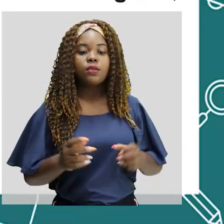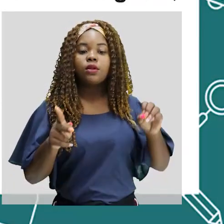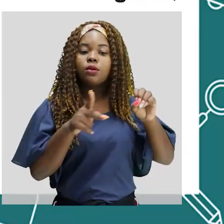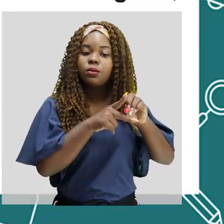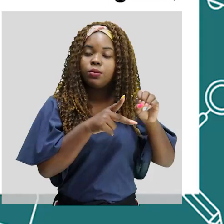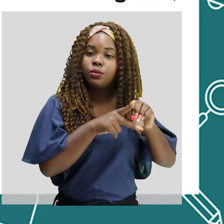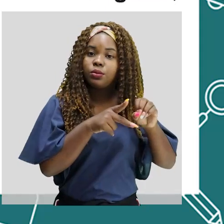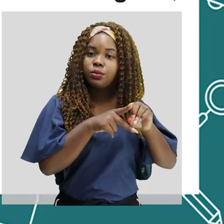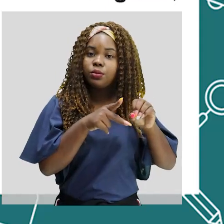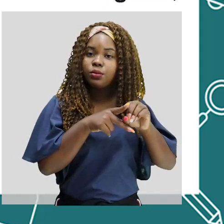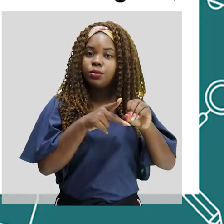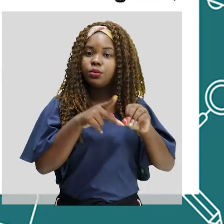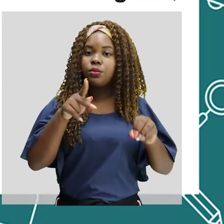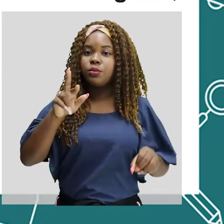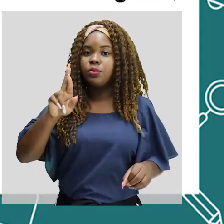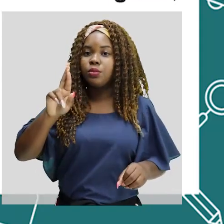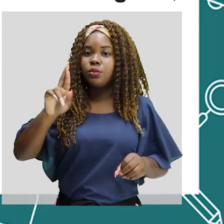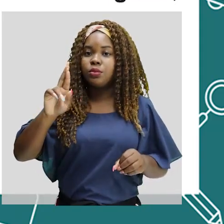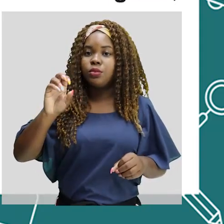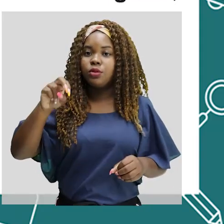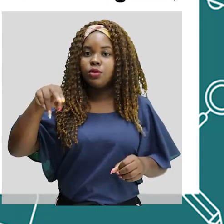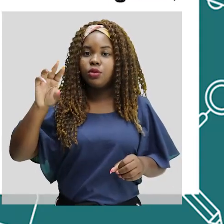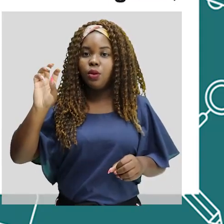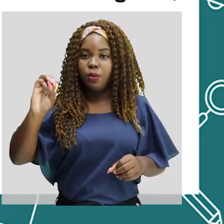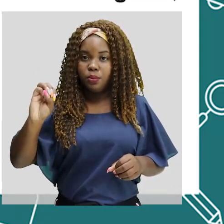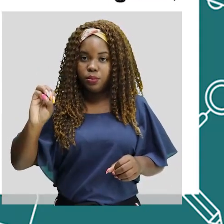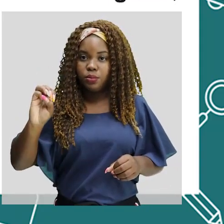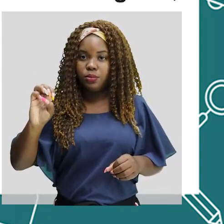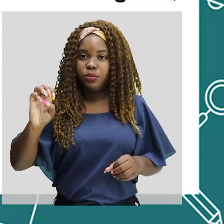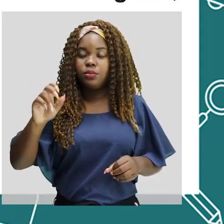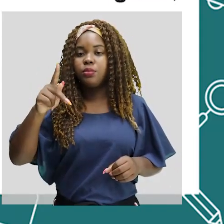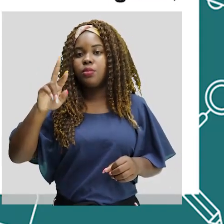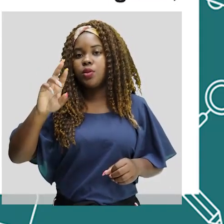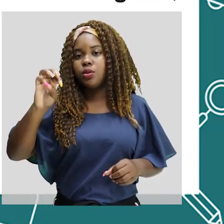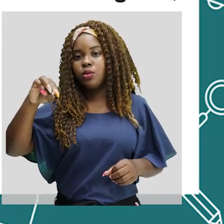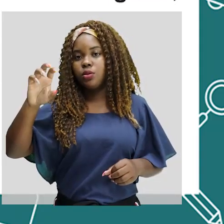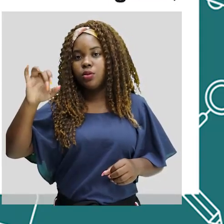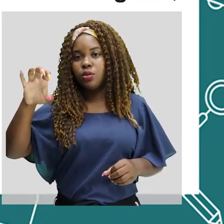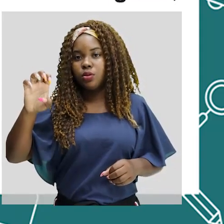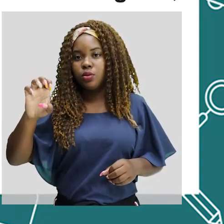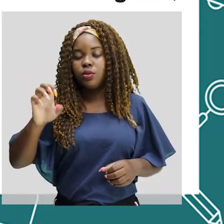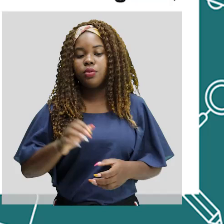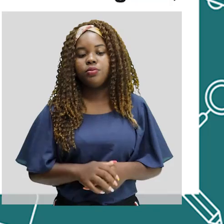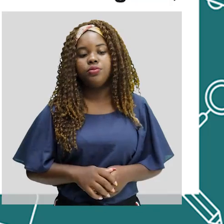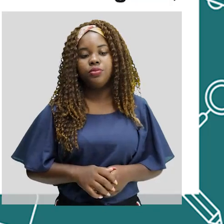Pronombres indefinidos variáveis, tá? Então, alguno,